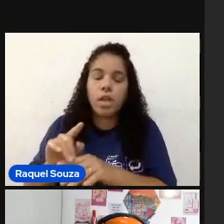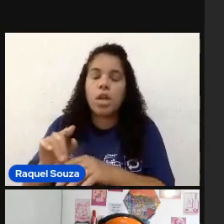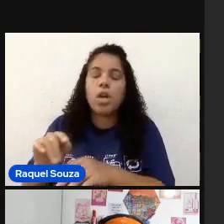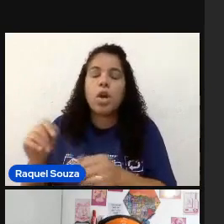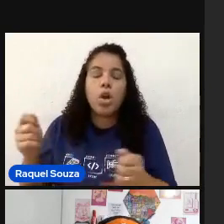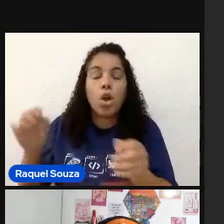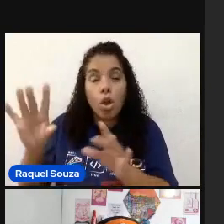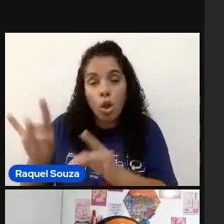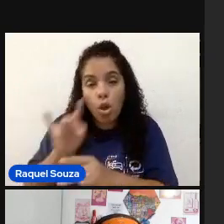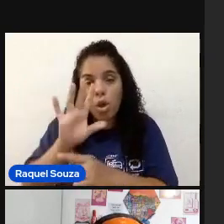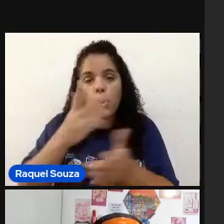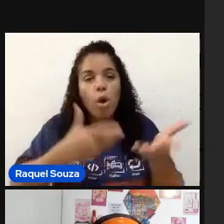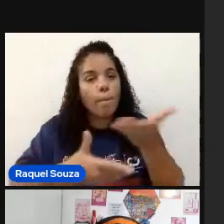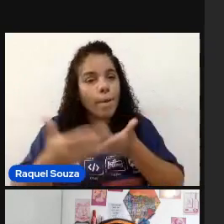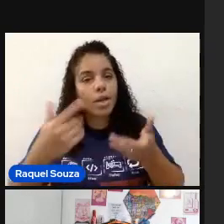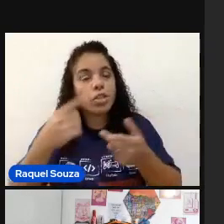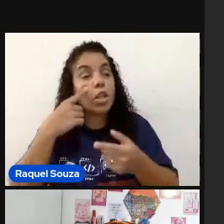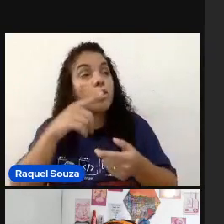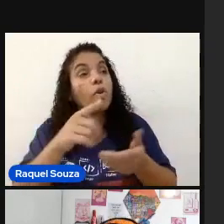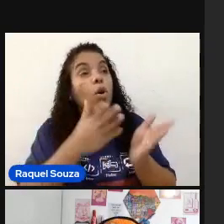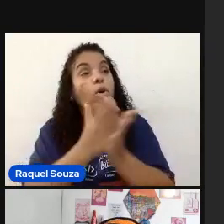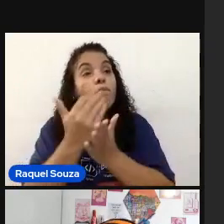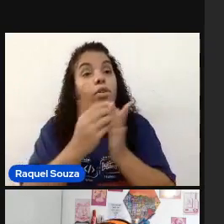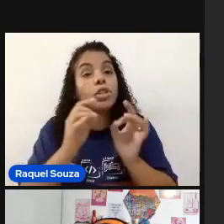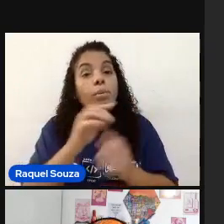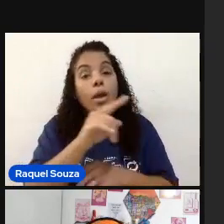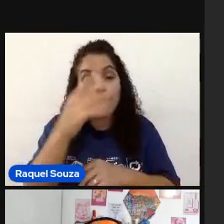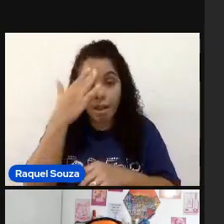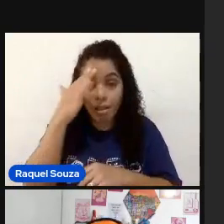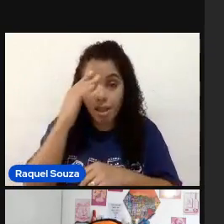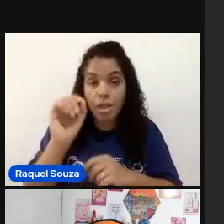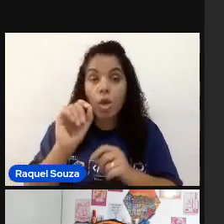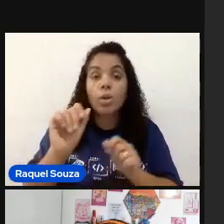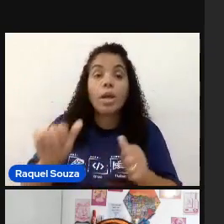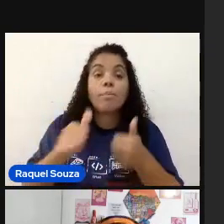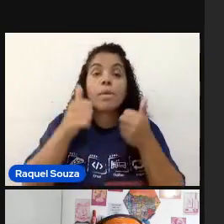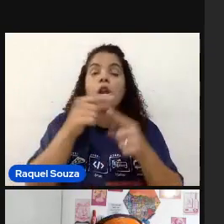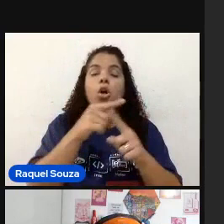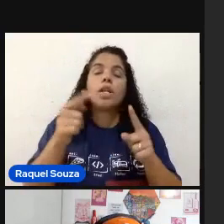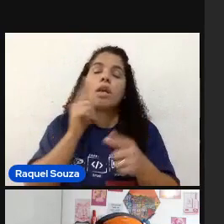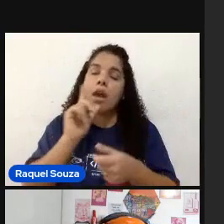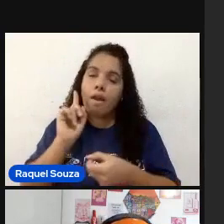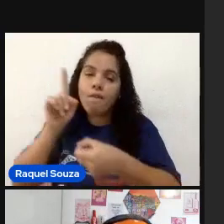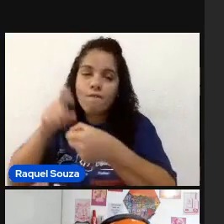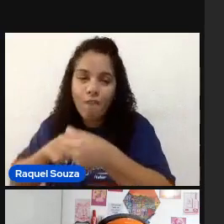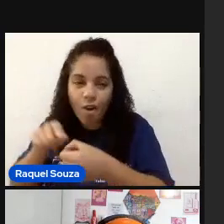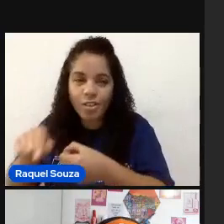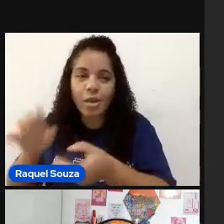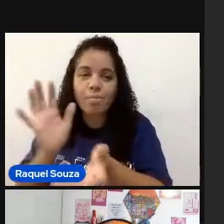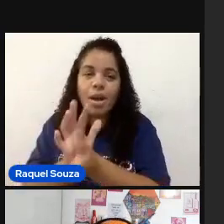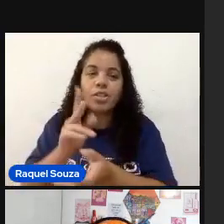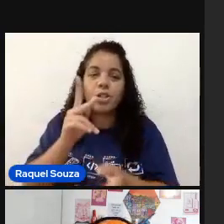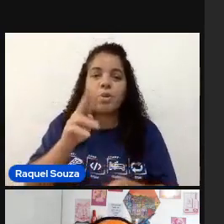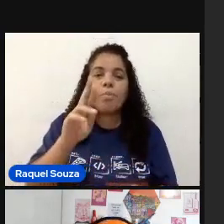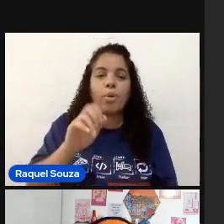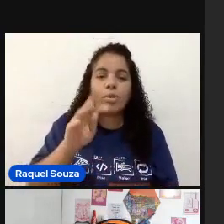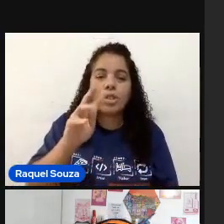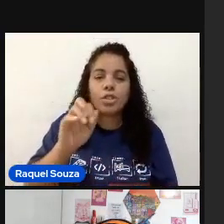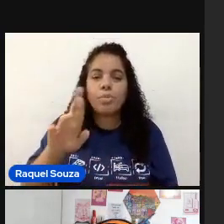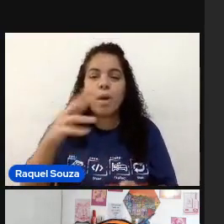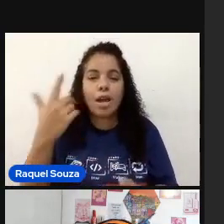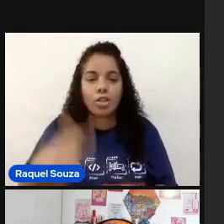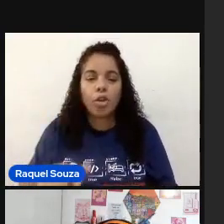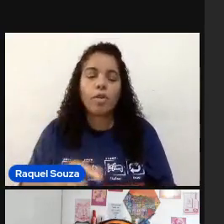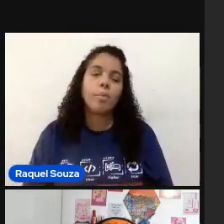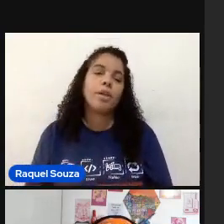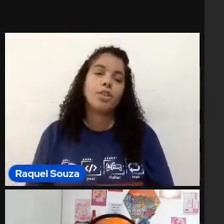que ele entendeu e do que ele propôs como melhoria, e aí eu volto para a parte de prototipar